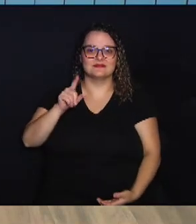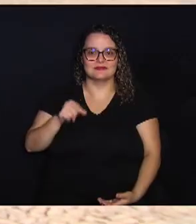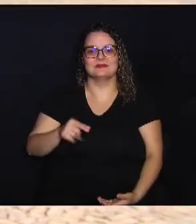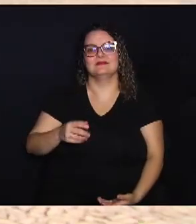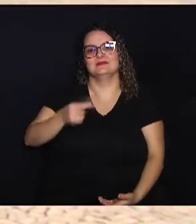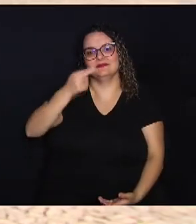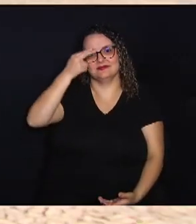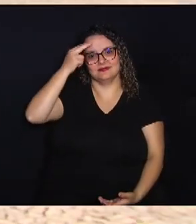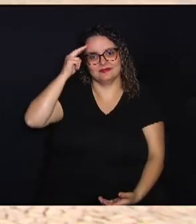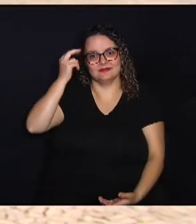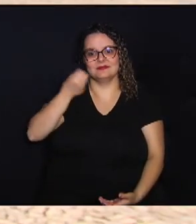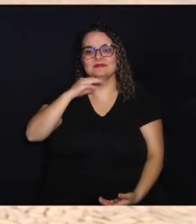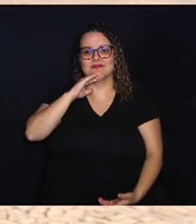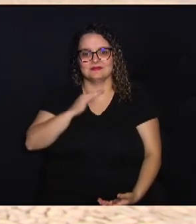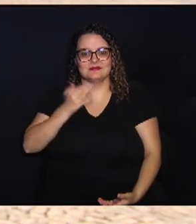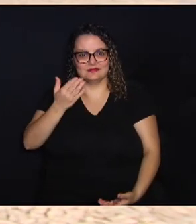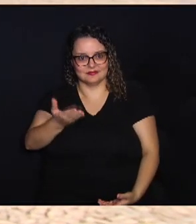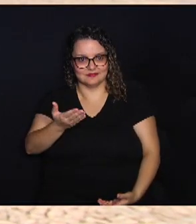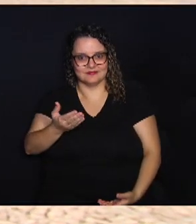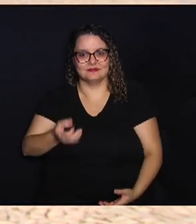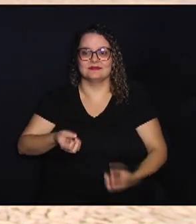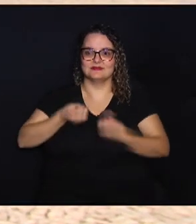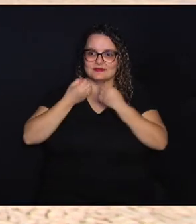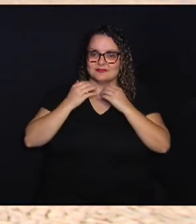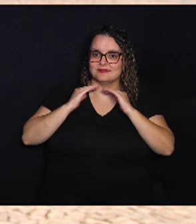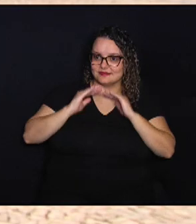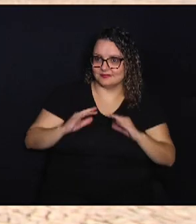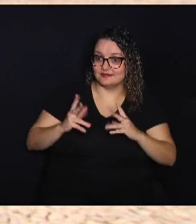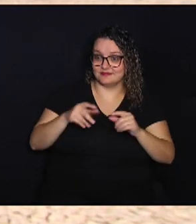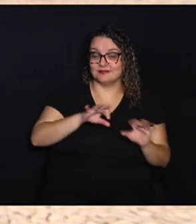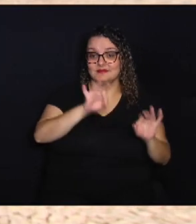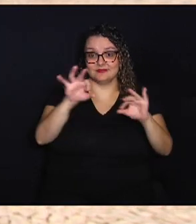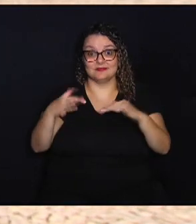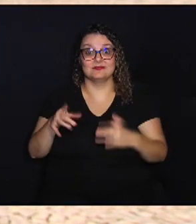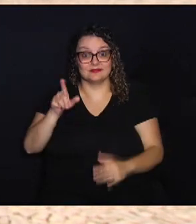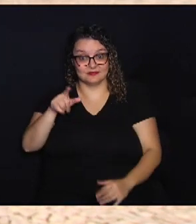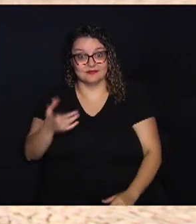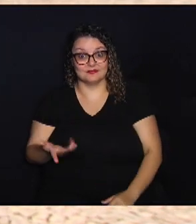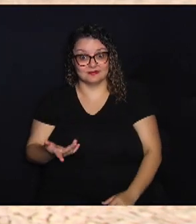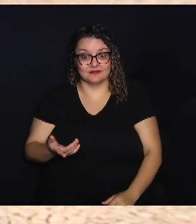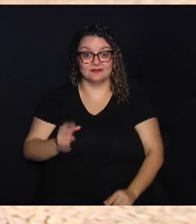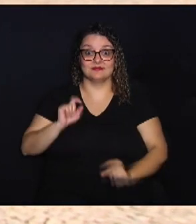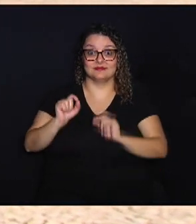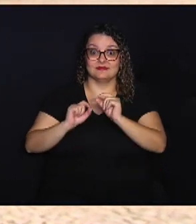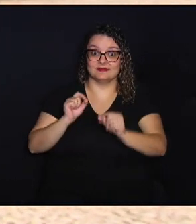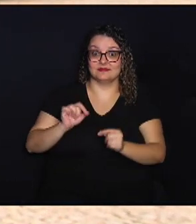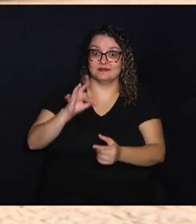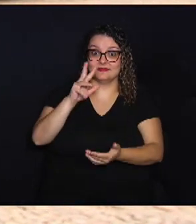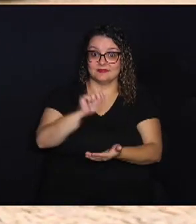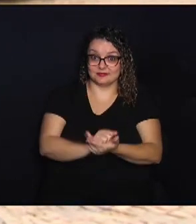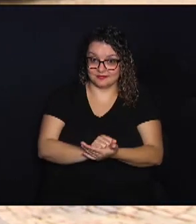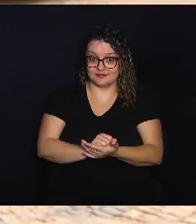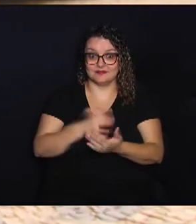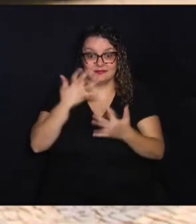boa tarde para você, boa tarde para todo mundo acompanhando o Câmara Notícias. Exatamente isso, quem estiver no cadastro de interessados em moradia da